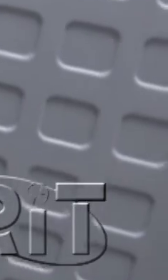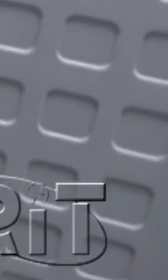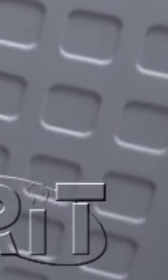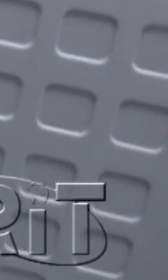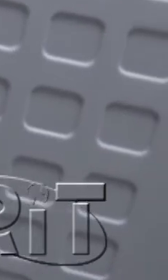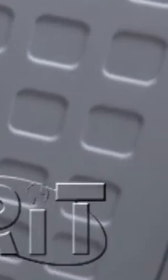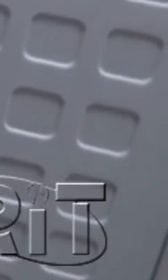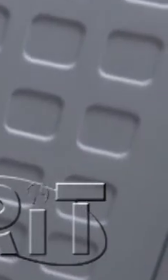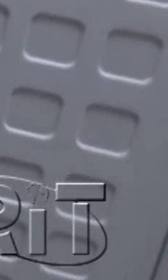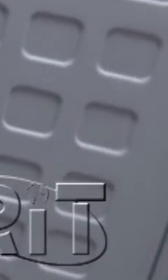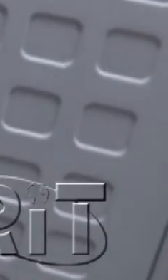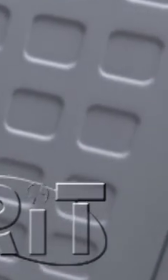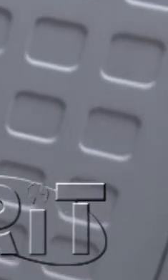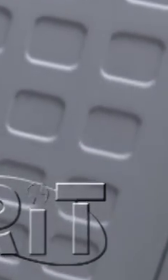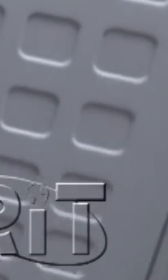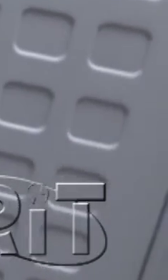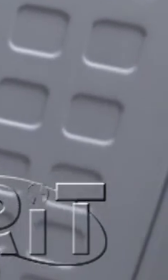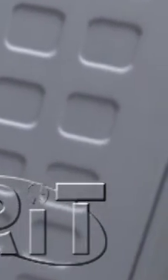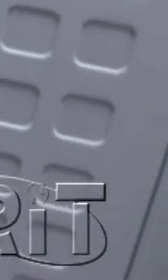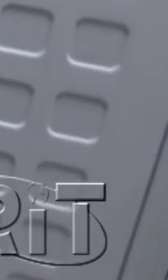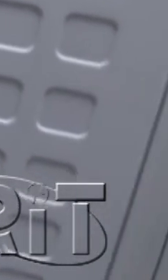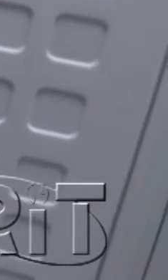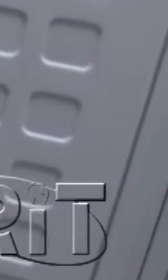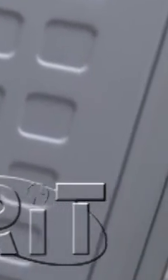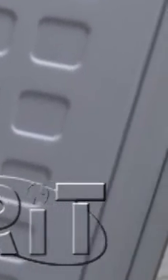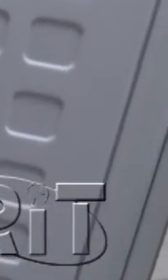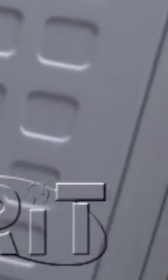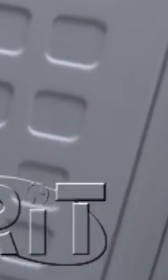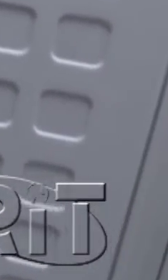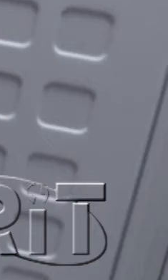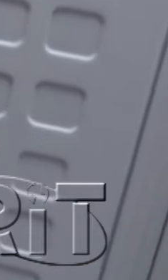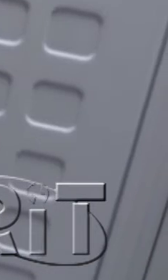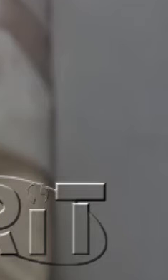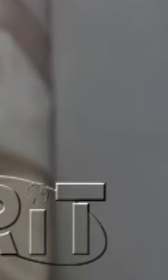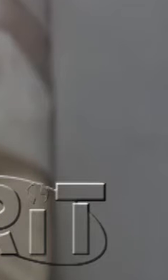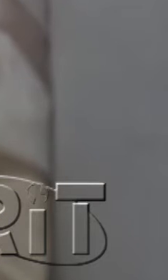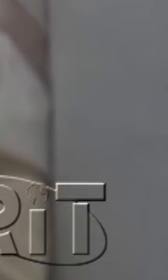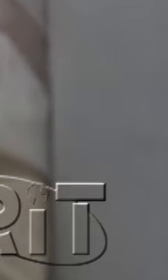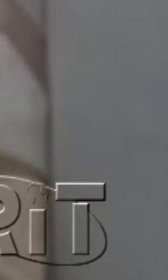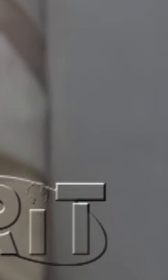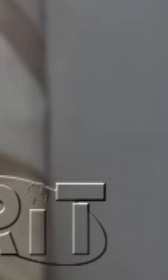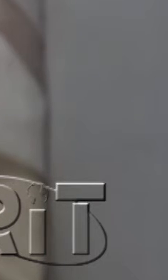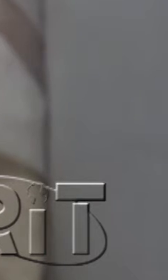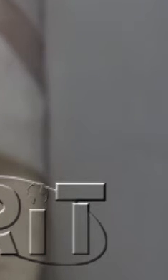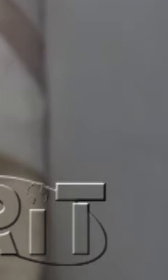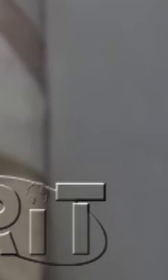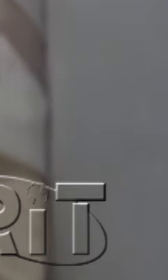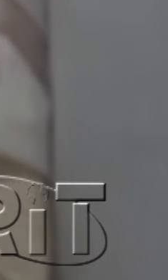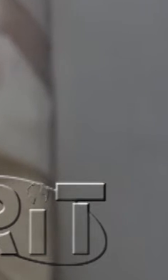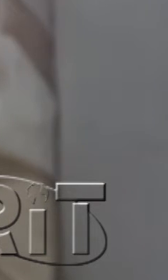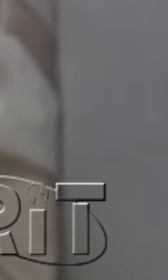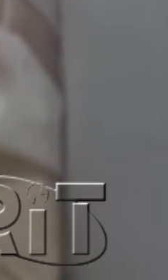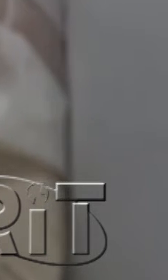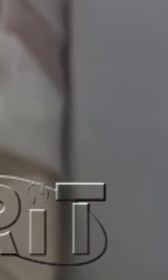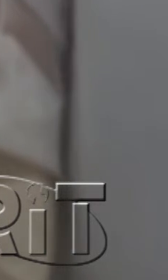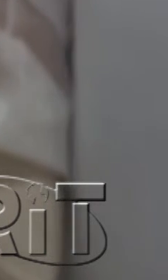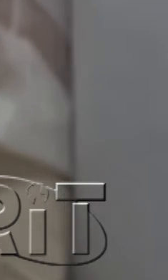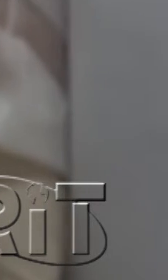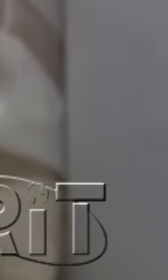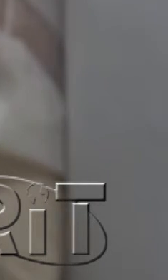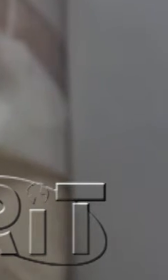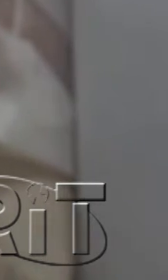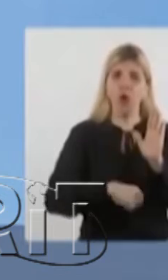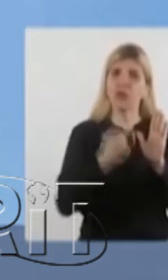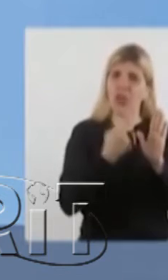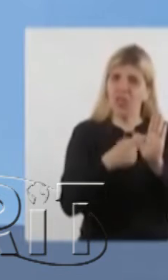já acordo com o presidente um carregamento com 600 mil doses o suficiente para vacinar 300 mil pessoas deve chegar no país